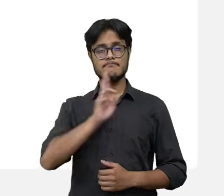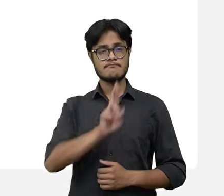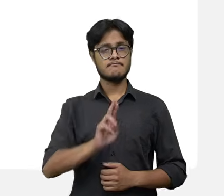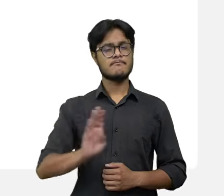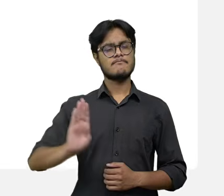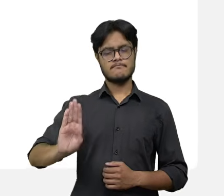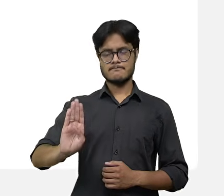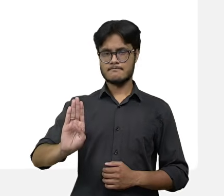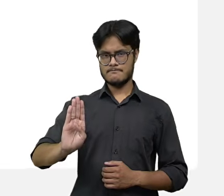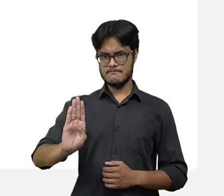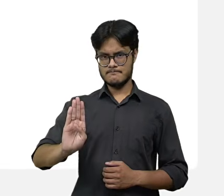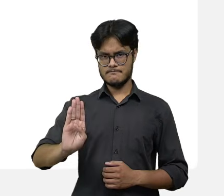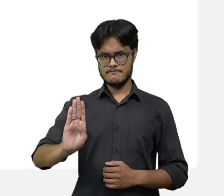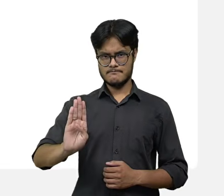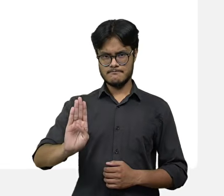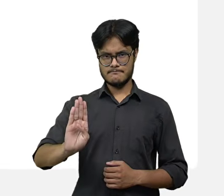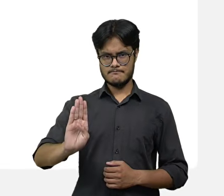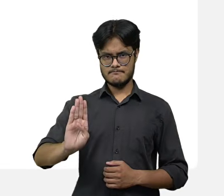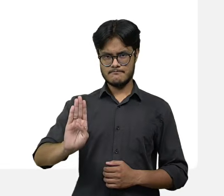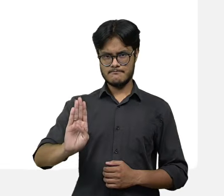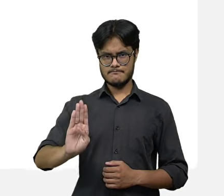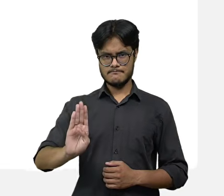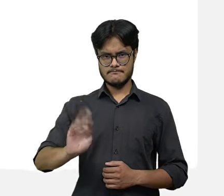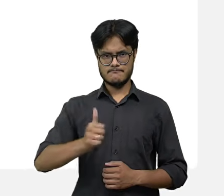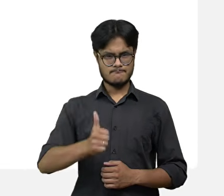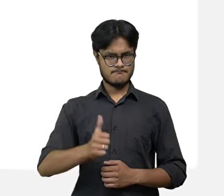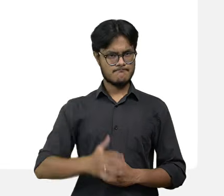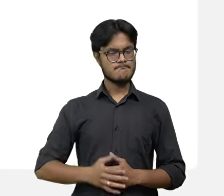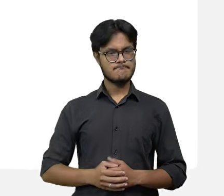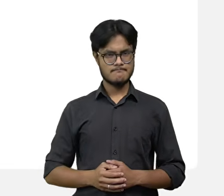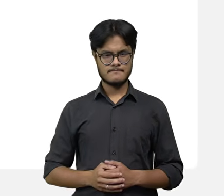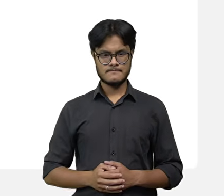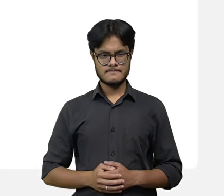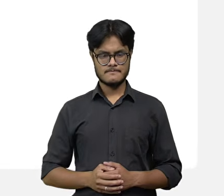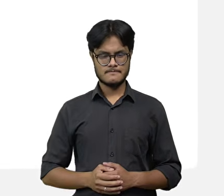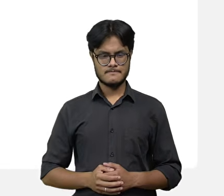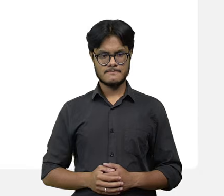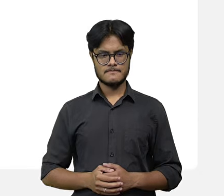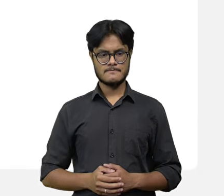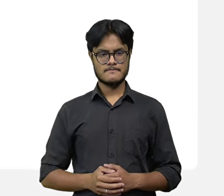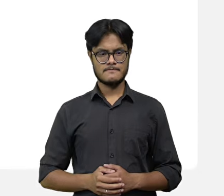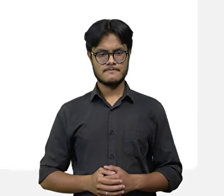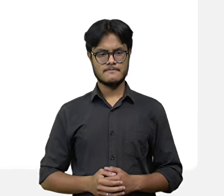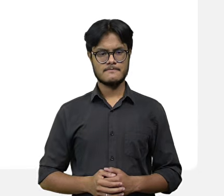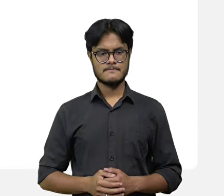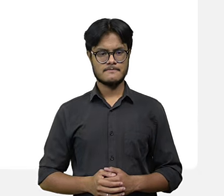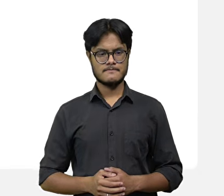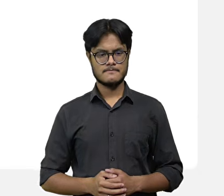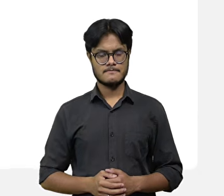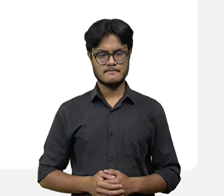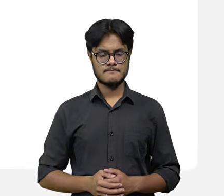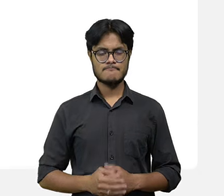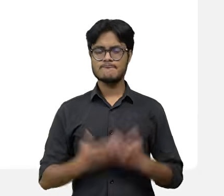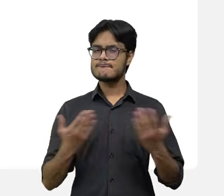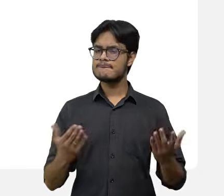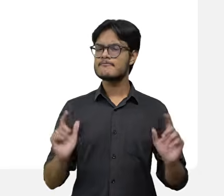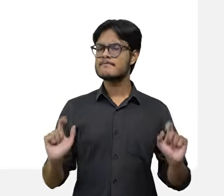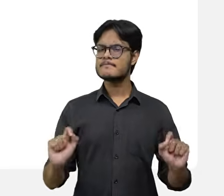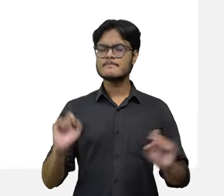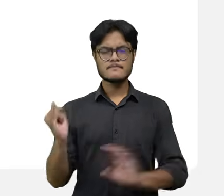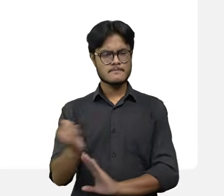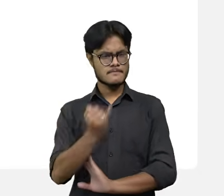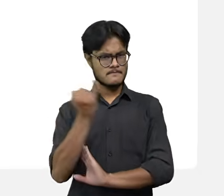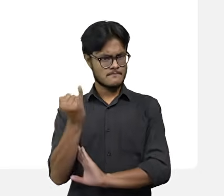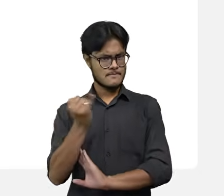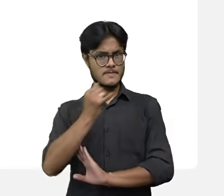corresponde à alternativa letra B. Ok? Um detalhe importante é o seguinte, meu amigo, lembrar que